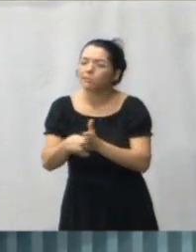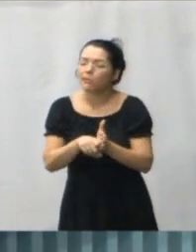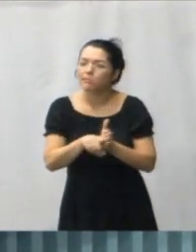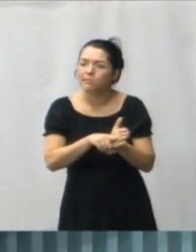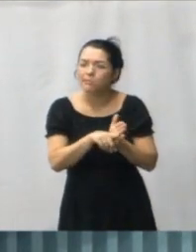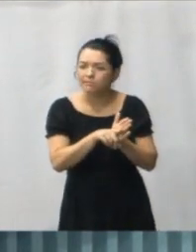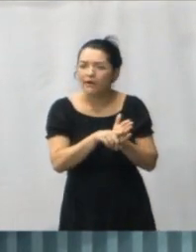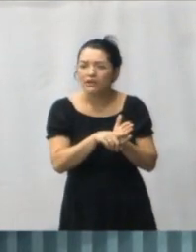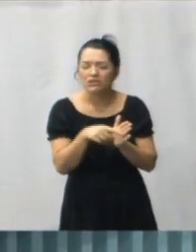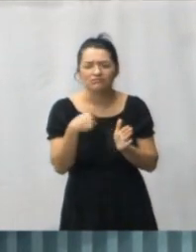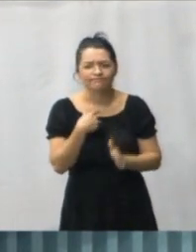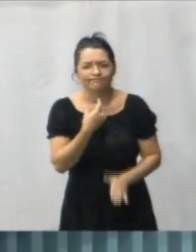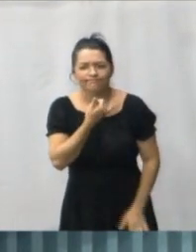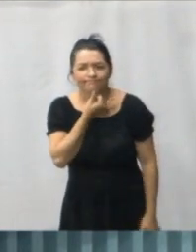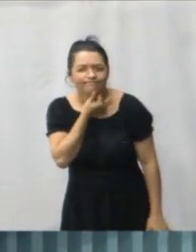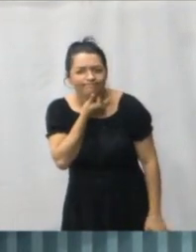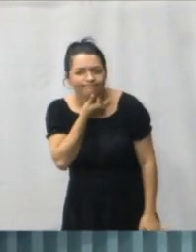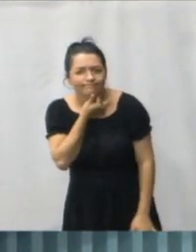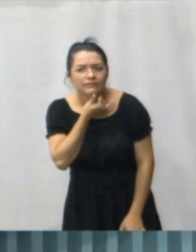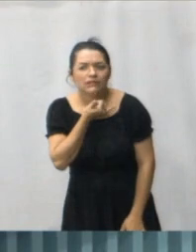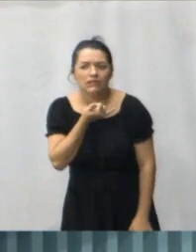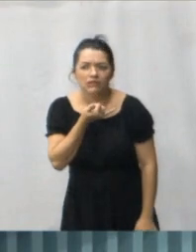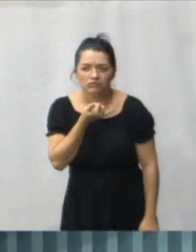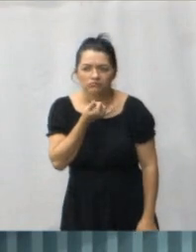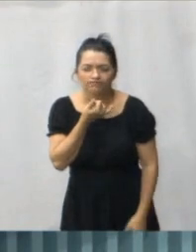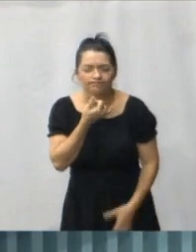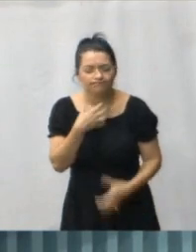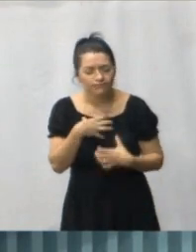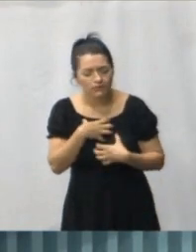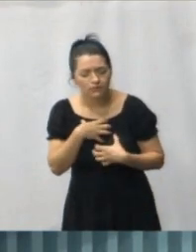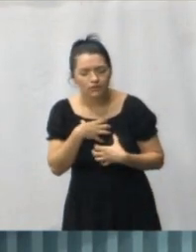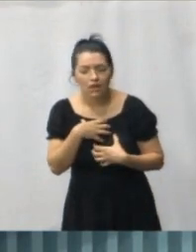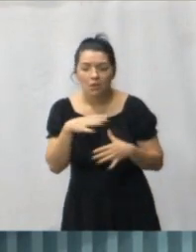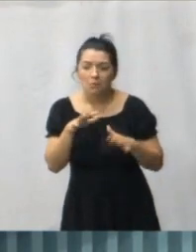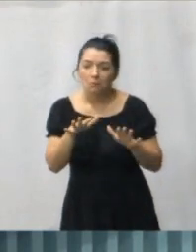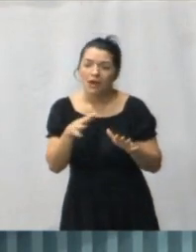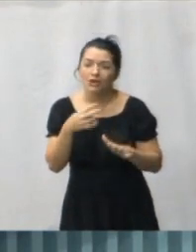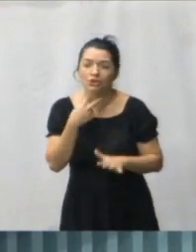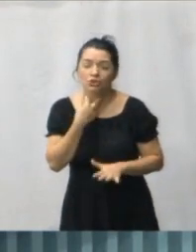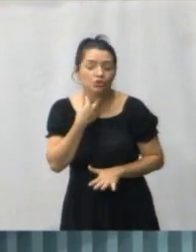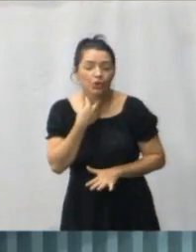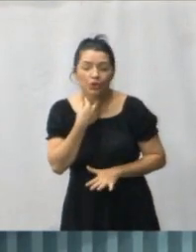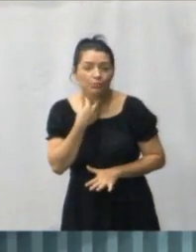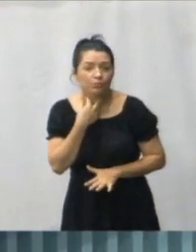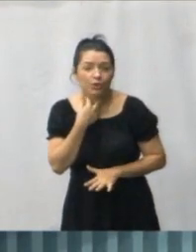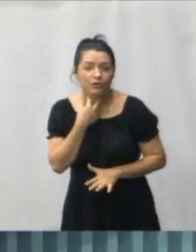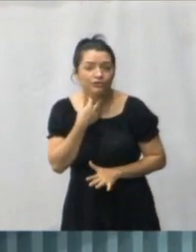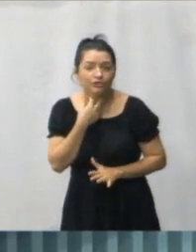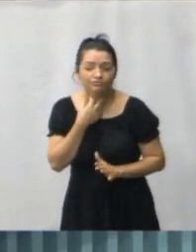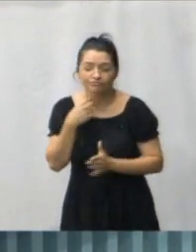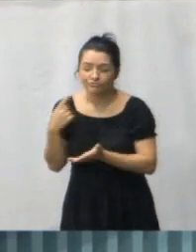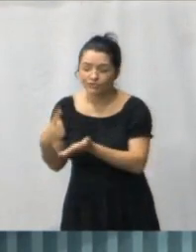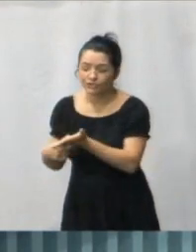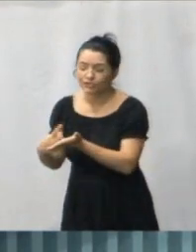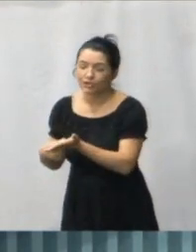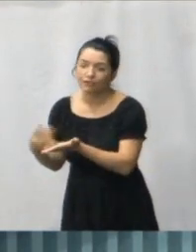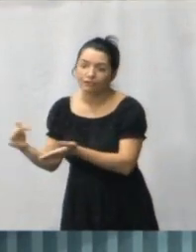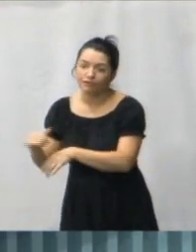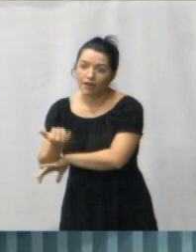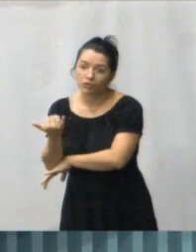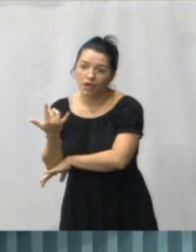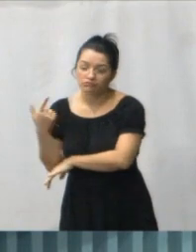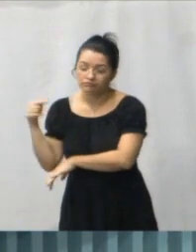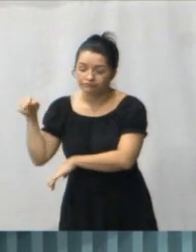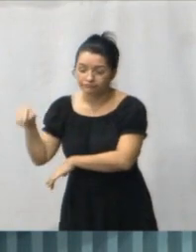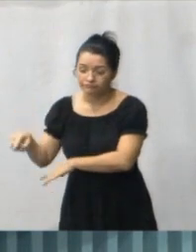triste, muito chateado, mas eu não podia deixar de cumprir a minha agenda. Eu tinha compromissos também. Então,